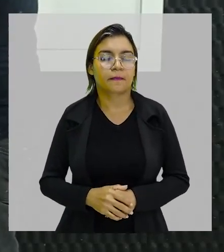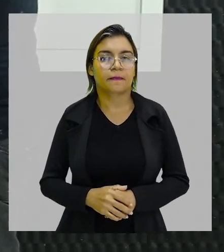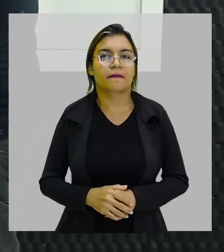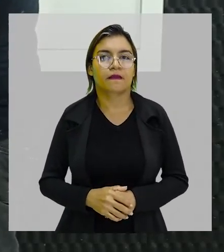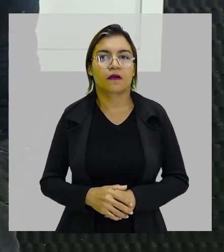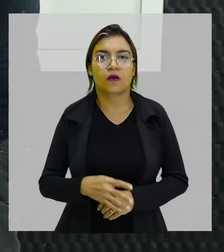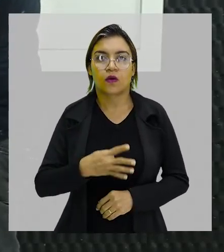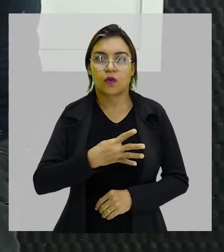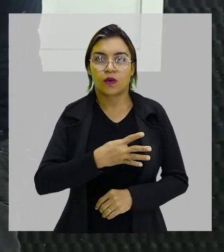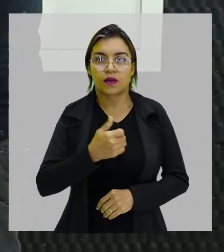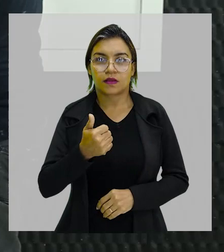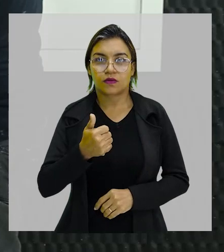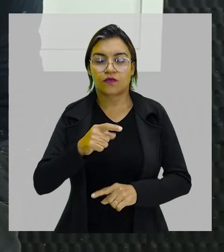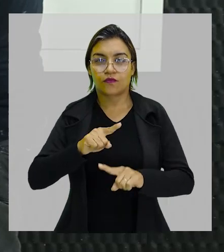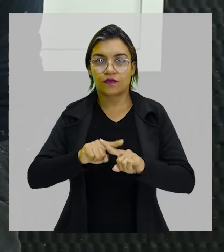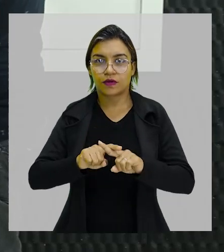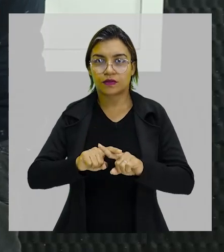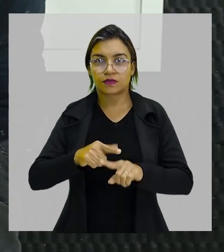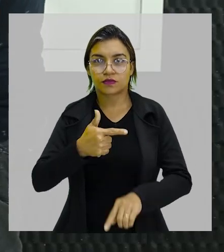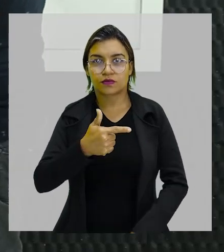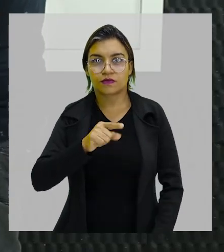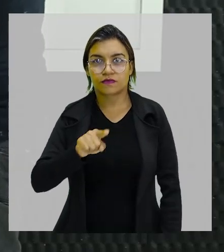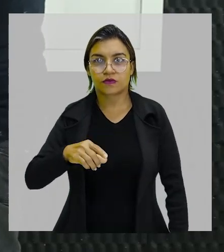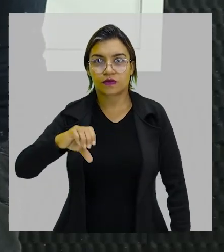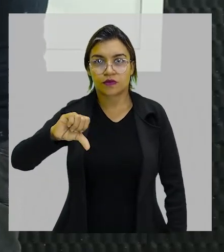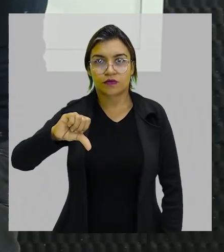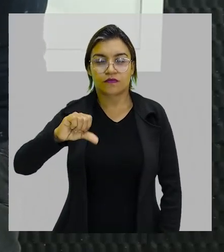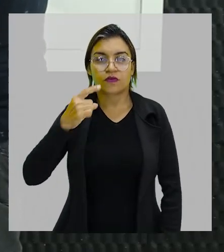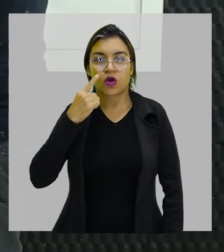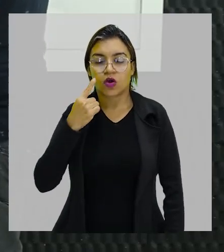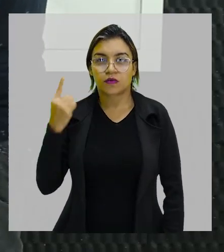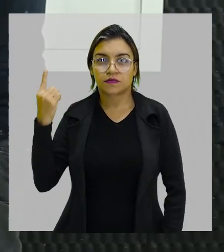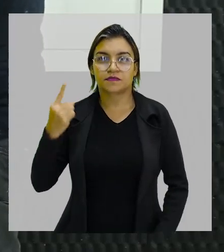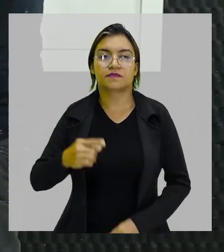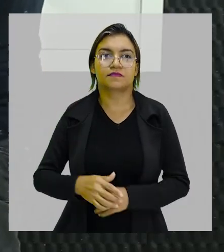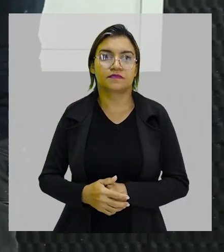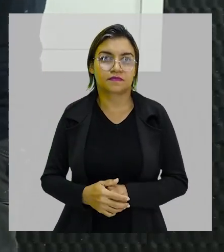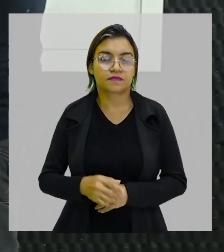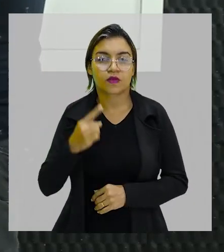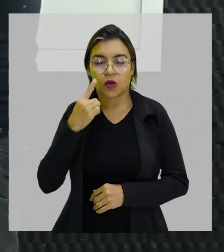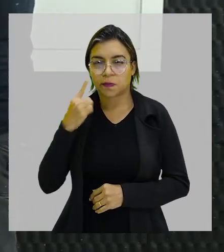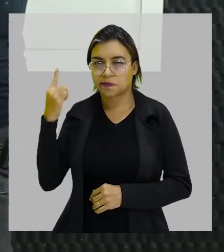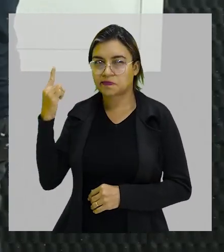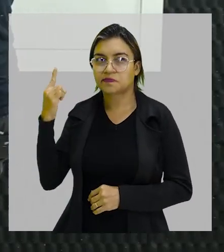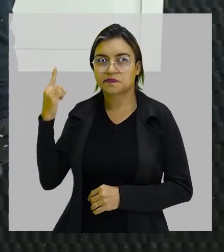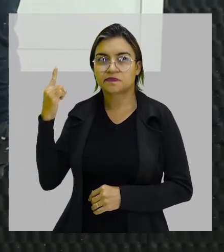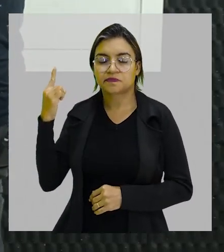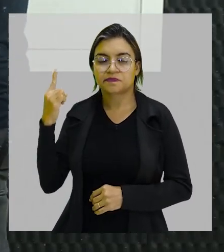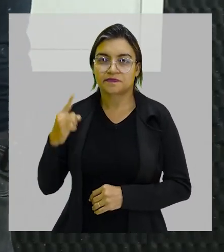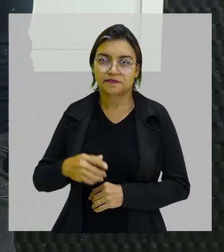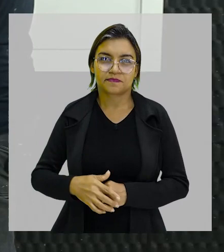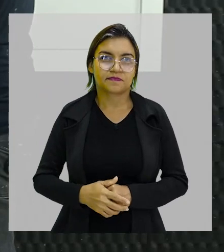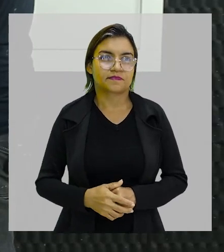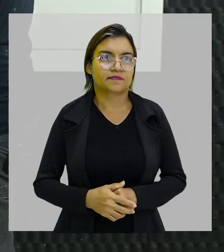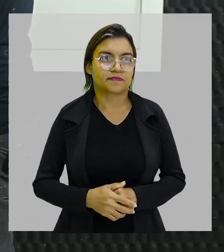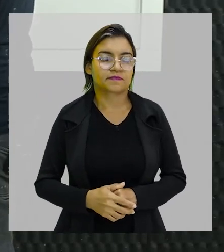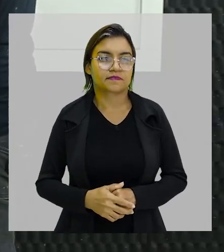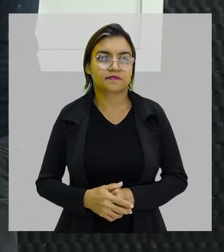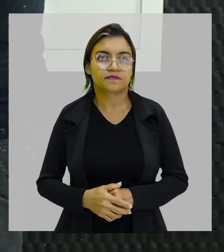41 vezes 2,9. Né? 9 vezes 1, 9. 9 vezes